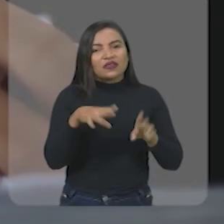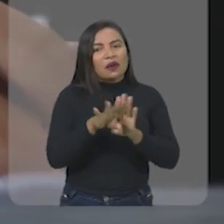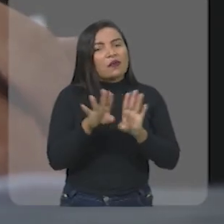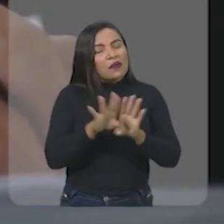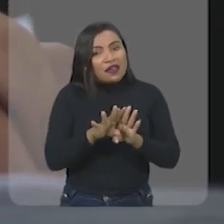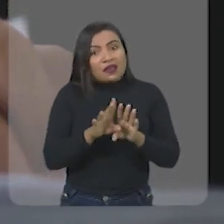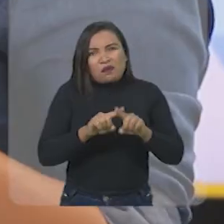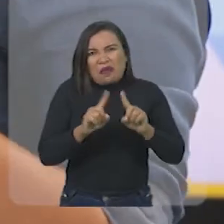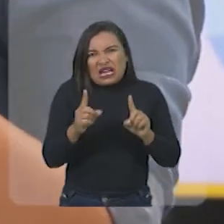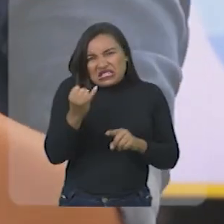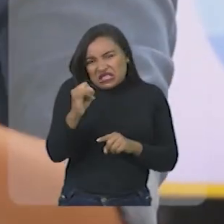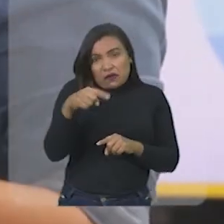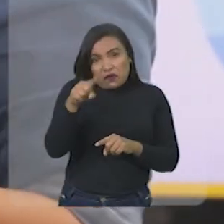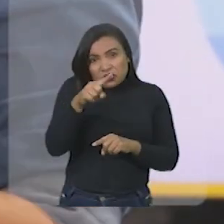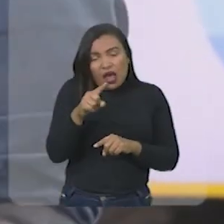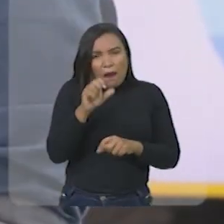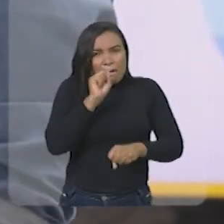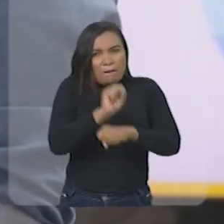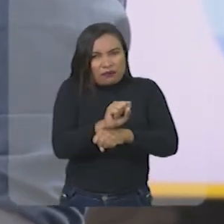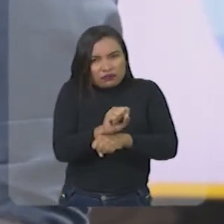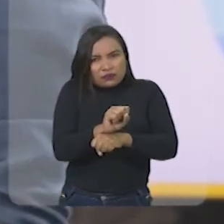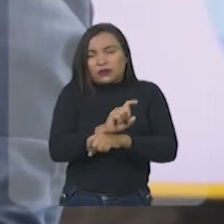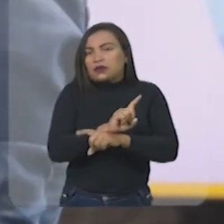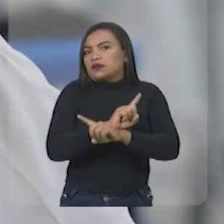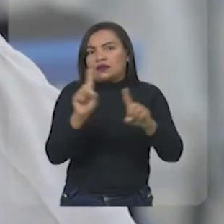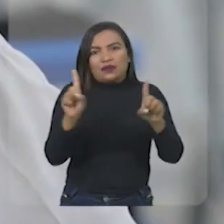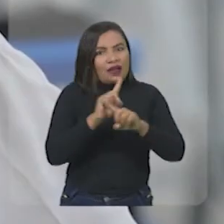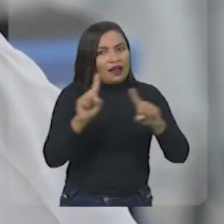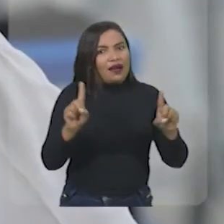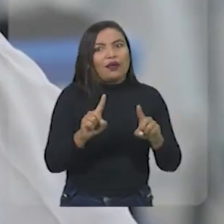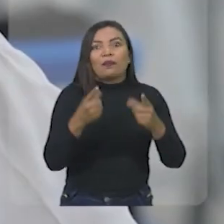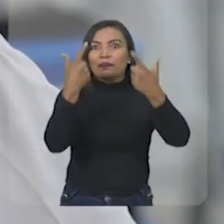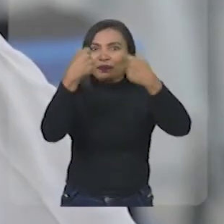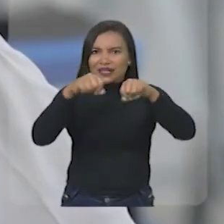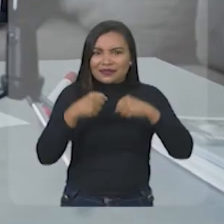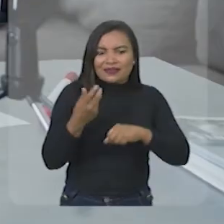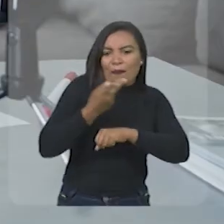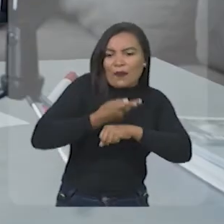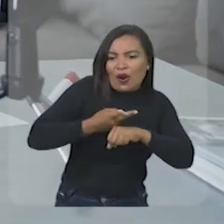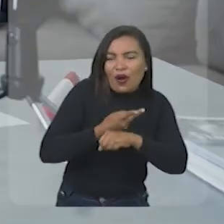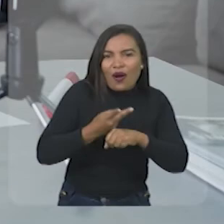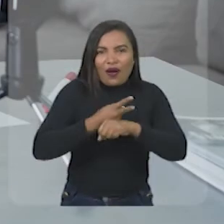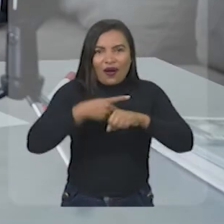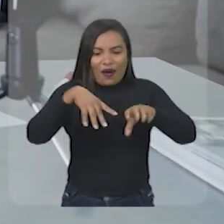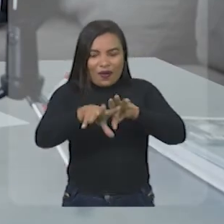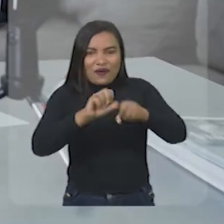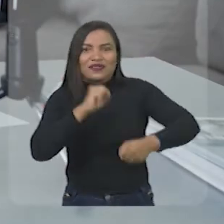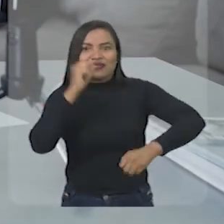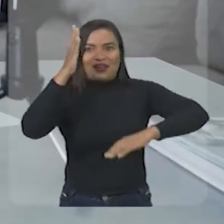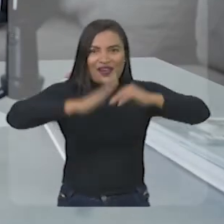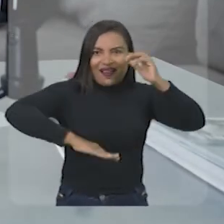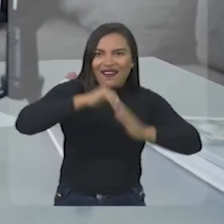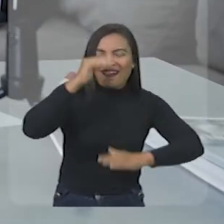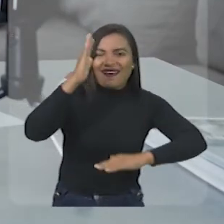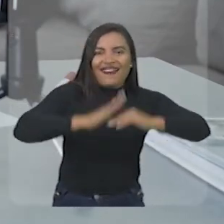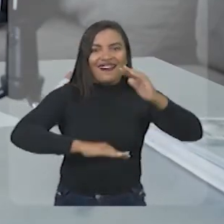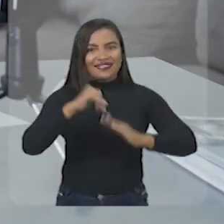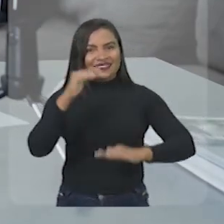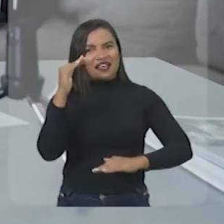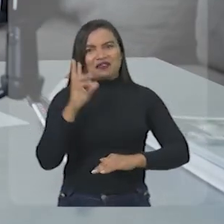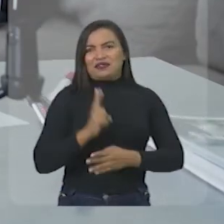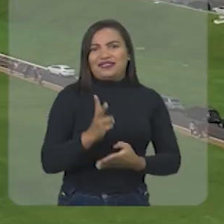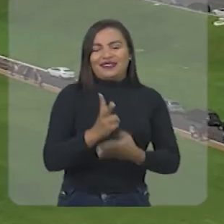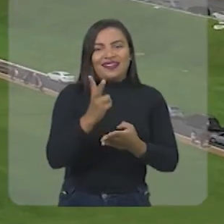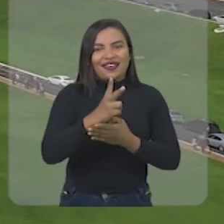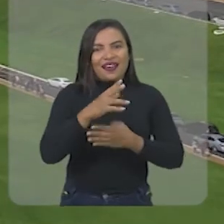uma opção. Buscar o aperfeiçoamento profissional é o caminho. Um caminho que não precisa ser trabalhado